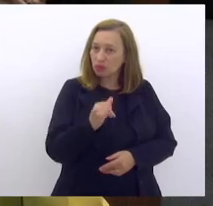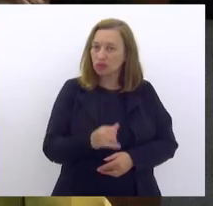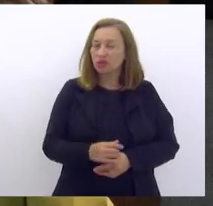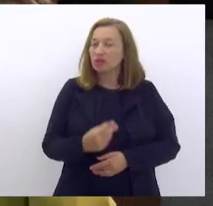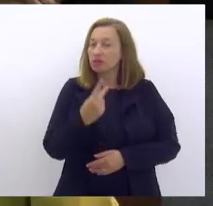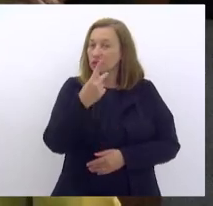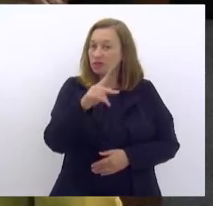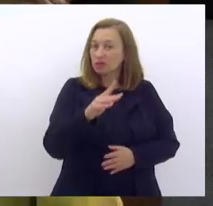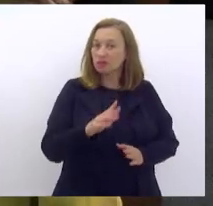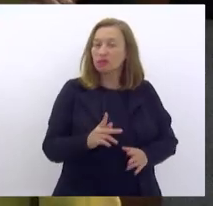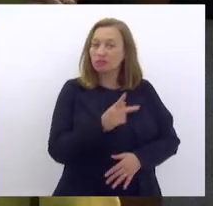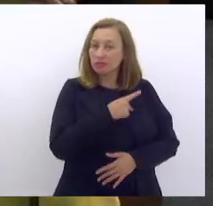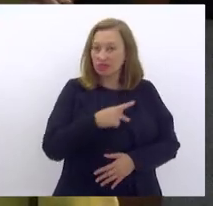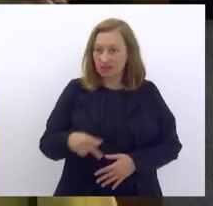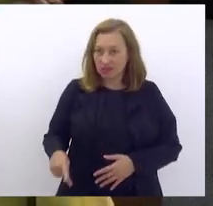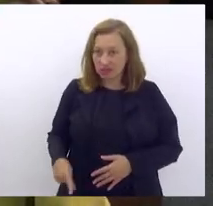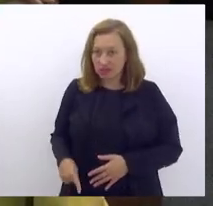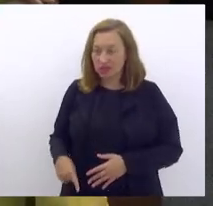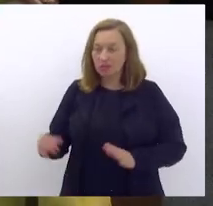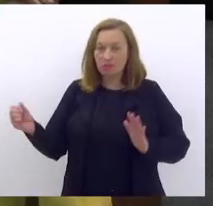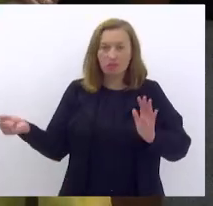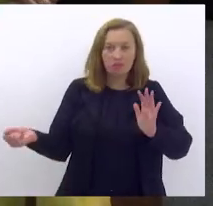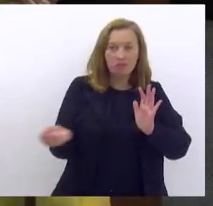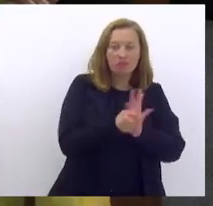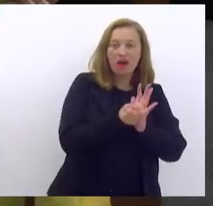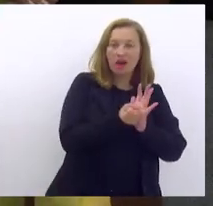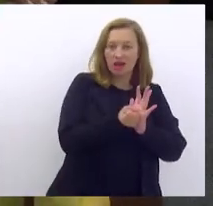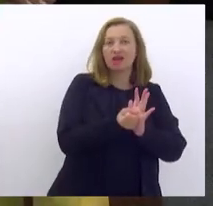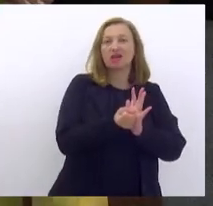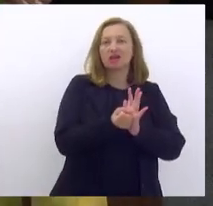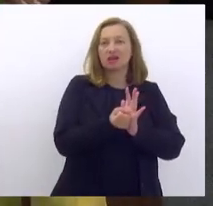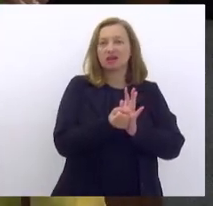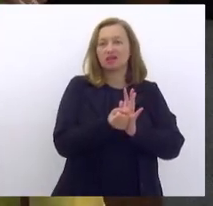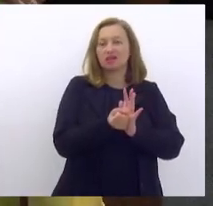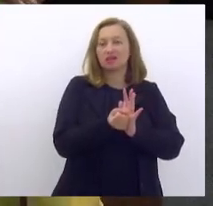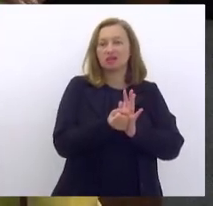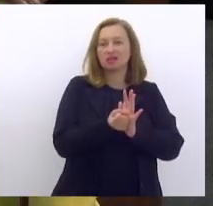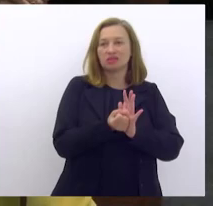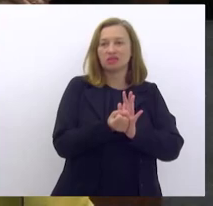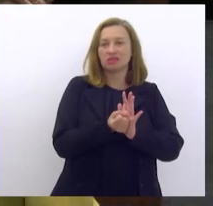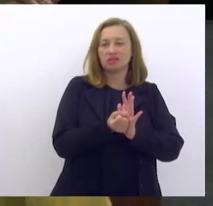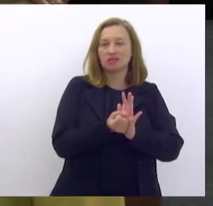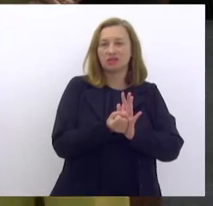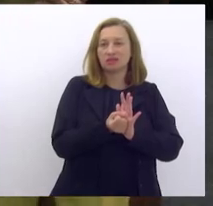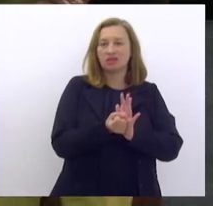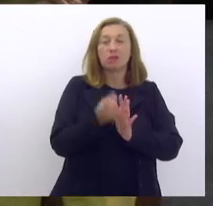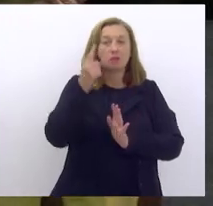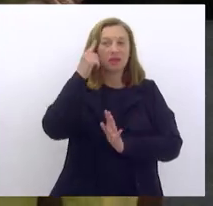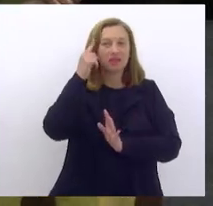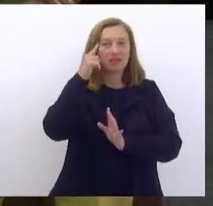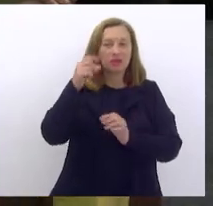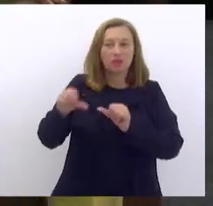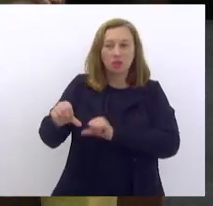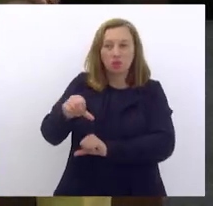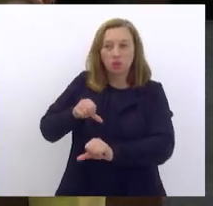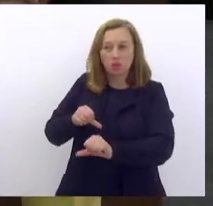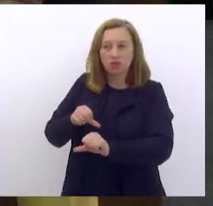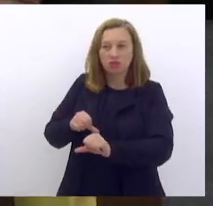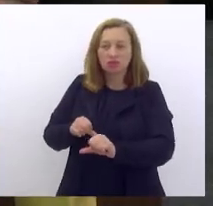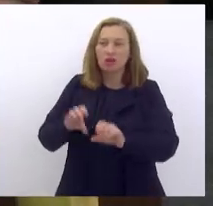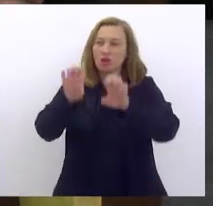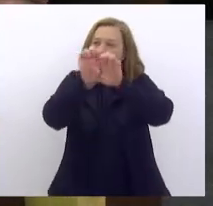sua presidência, marca uma posição, né, contrária ao